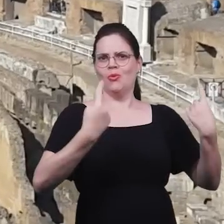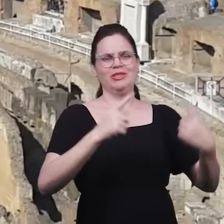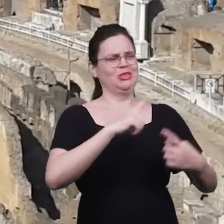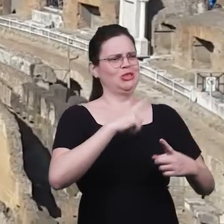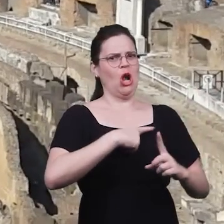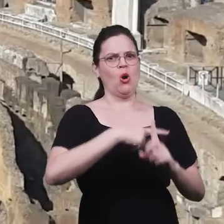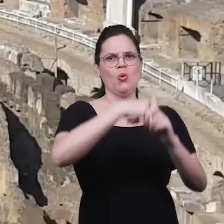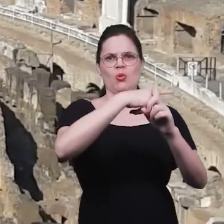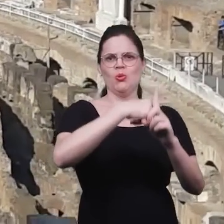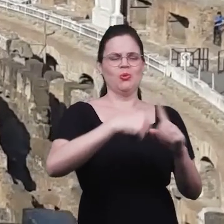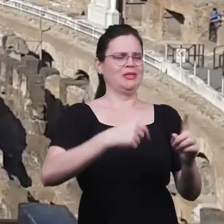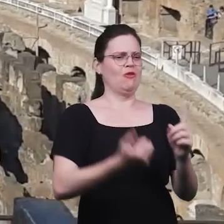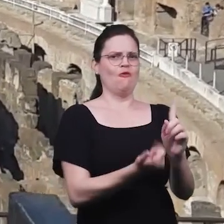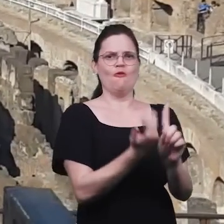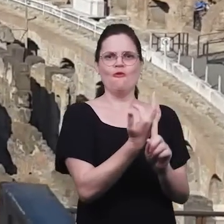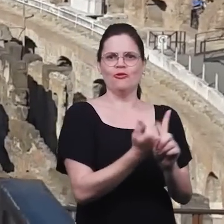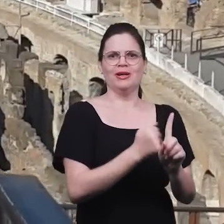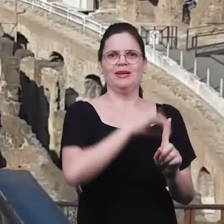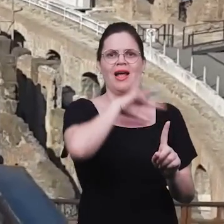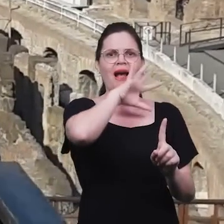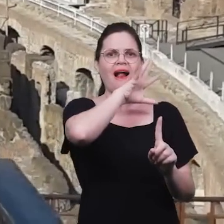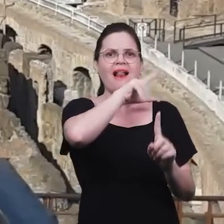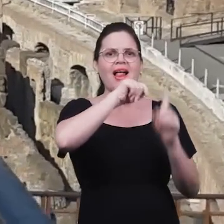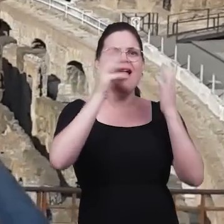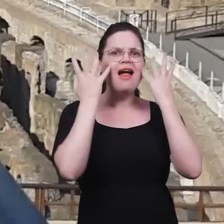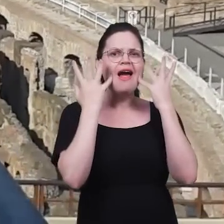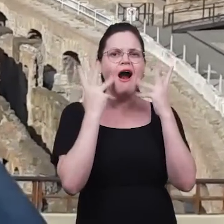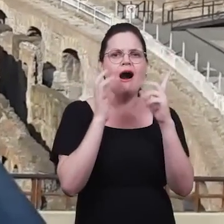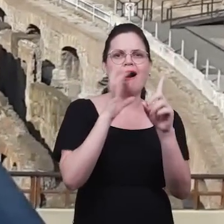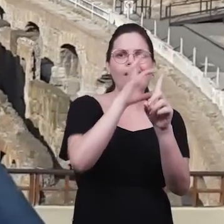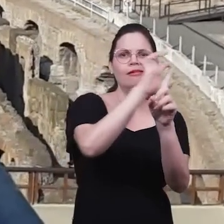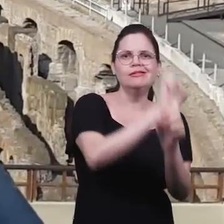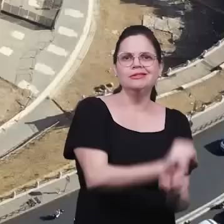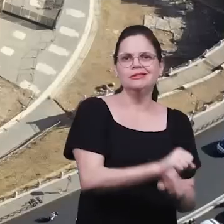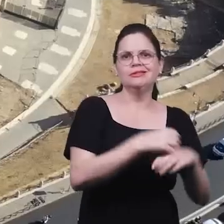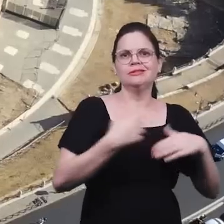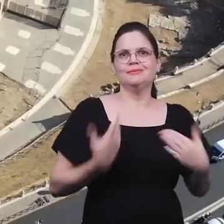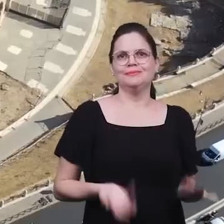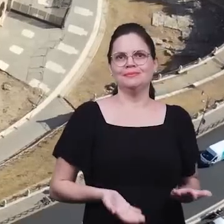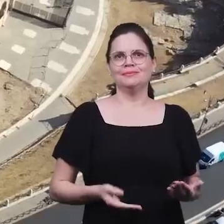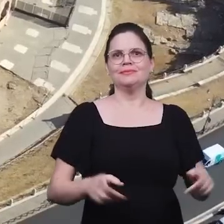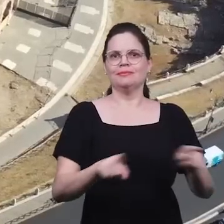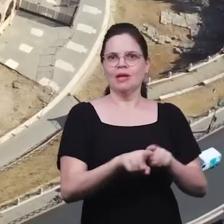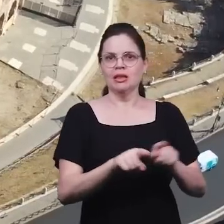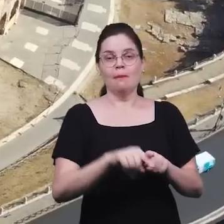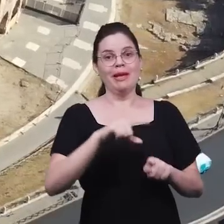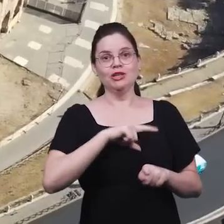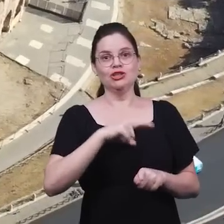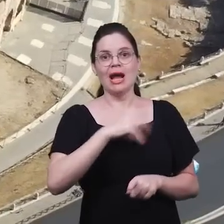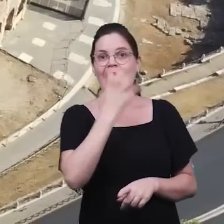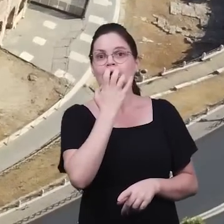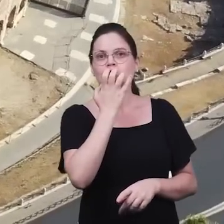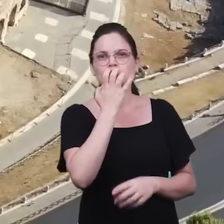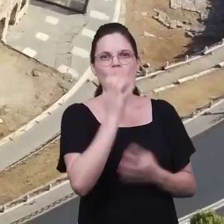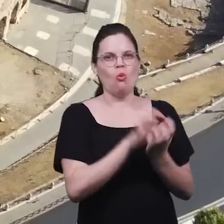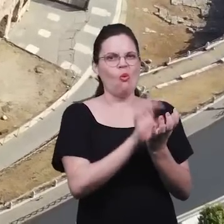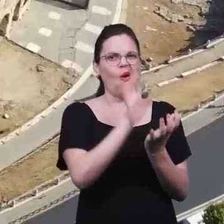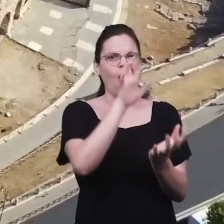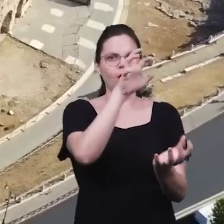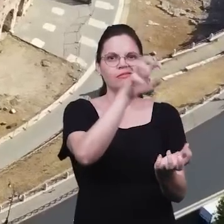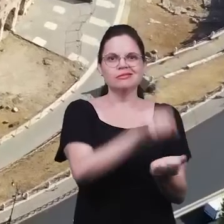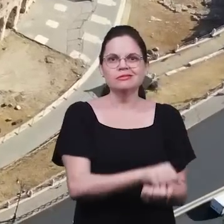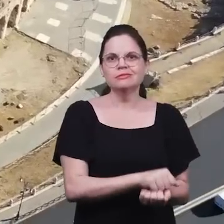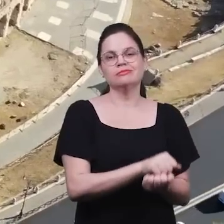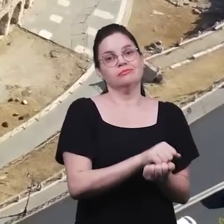cruzes, fogueiras, leões, todo tipo de animal, até cachorro, não é? Eles jogavam os